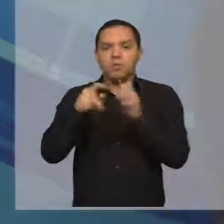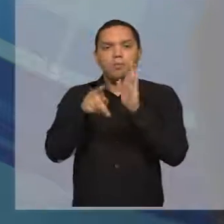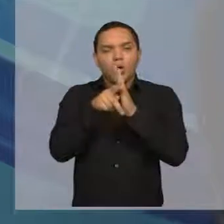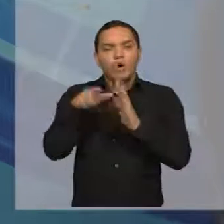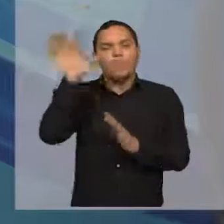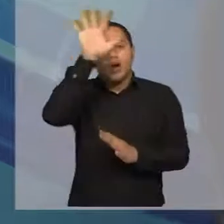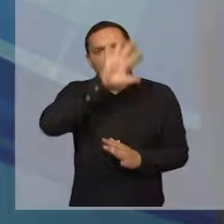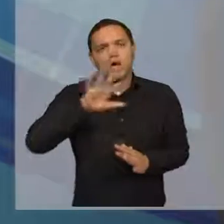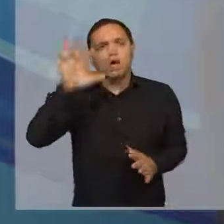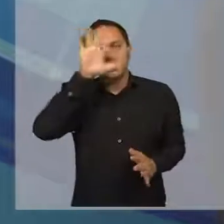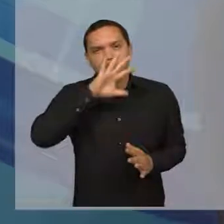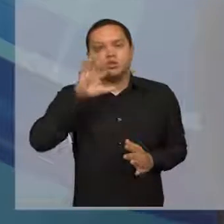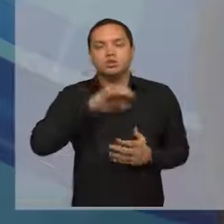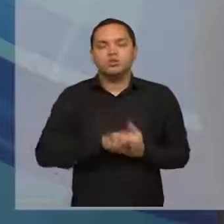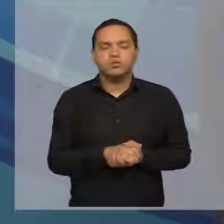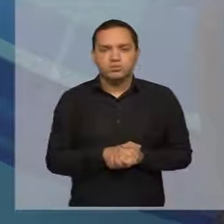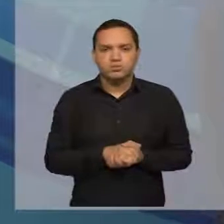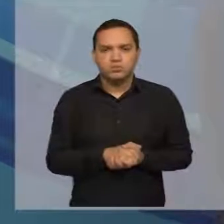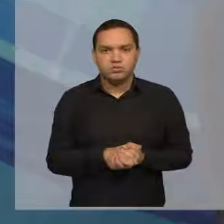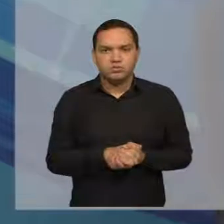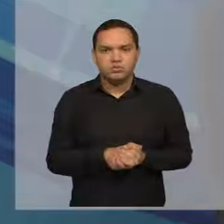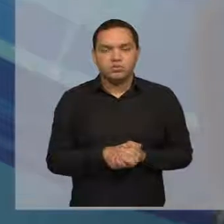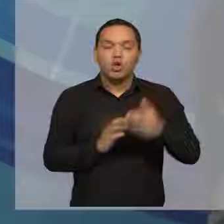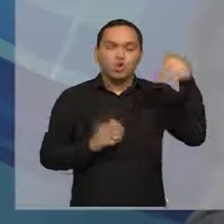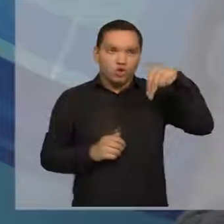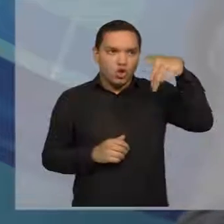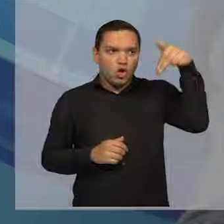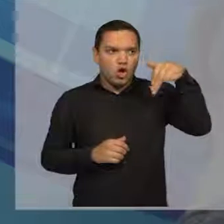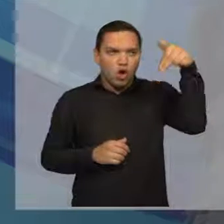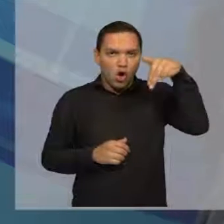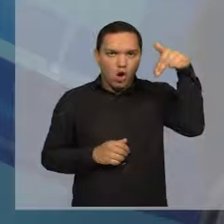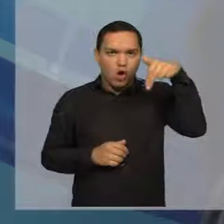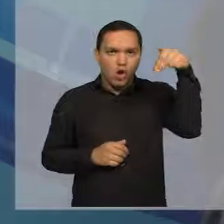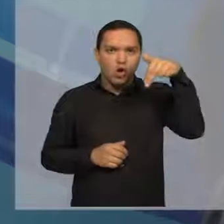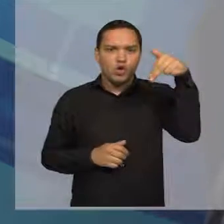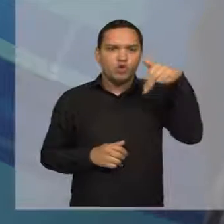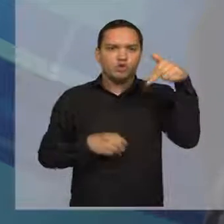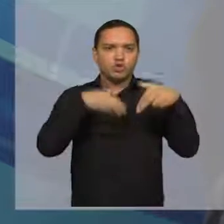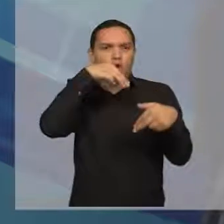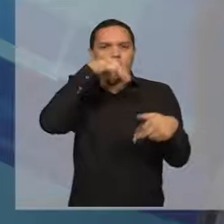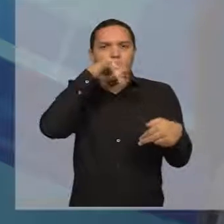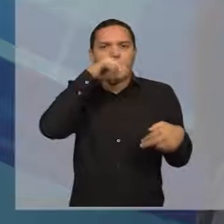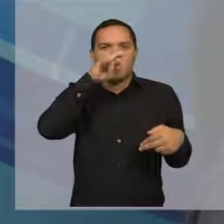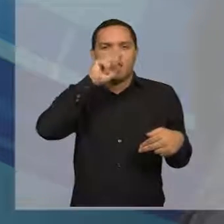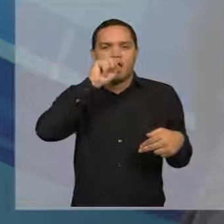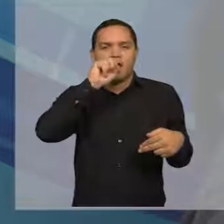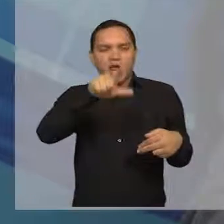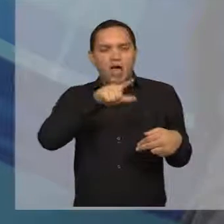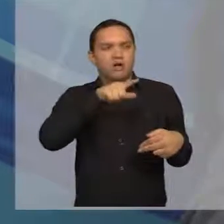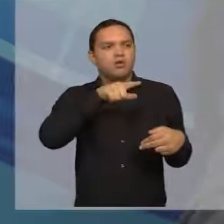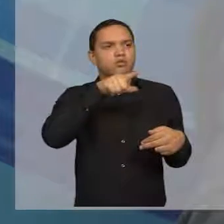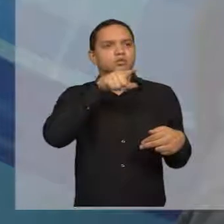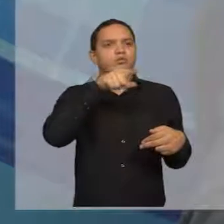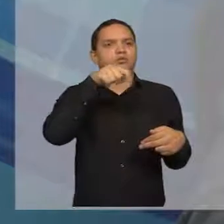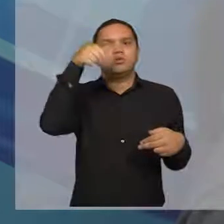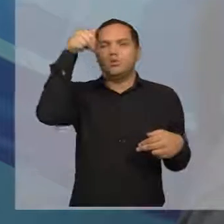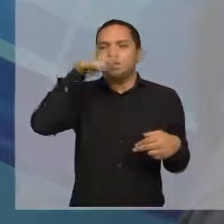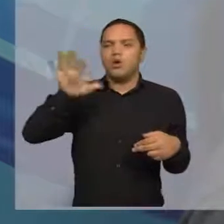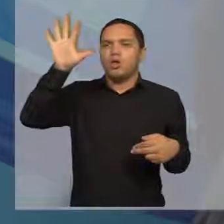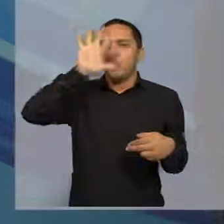Quer dizer, você trazer aquilo que tem lá no norte, os minérios, você trazer a transformação em outra parte do